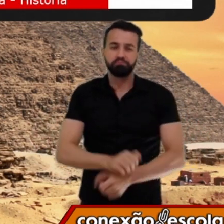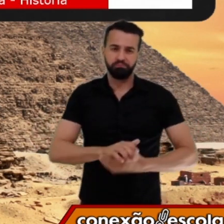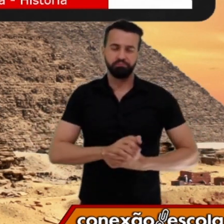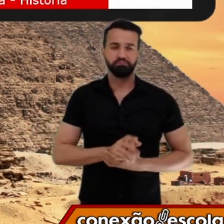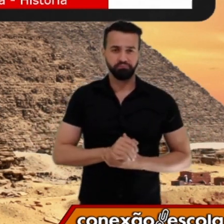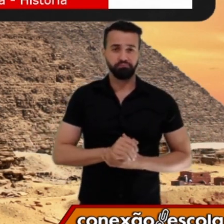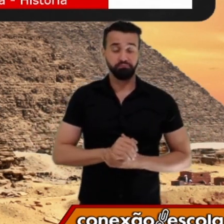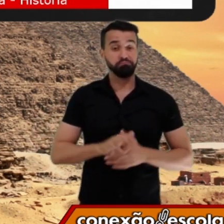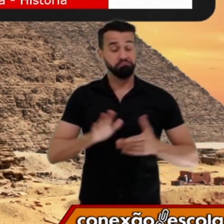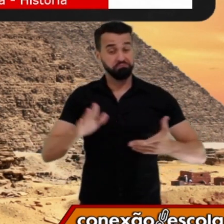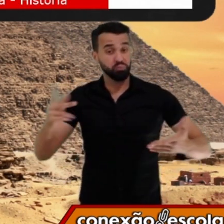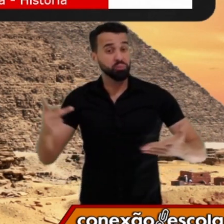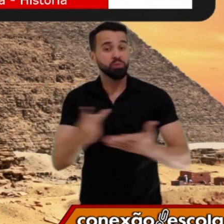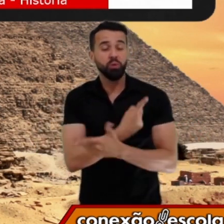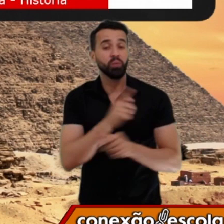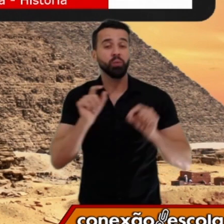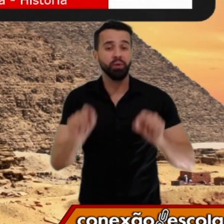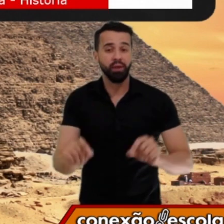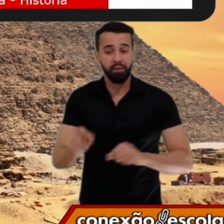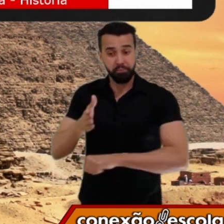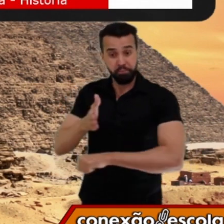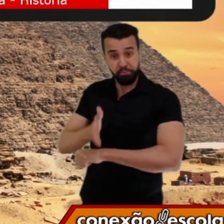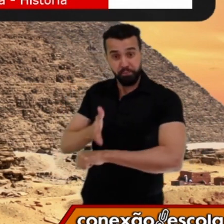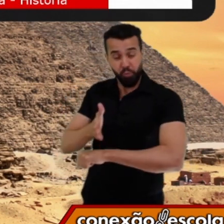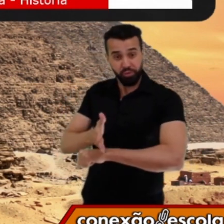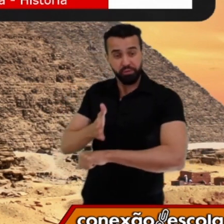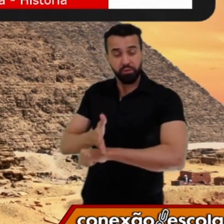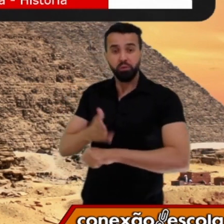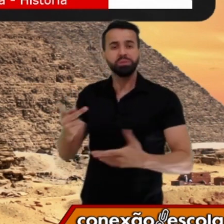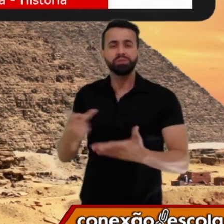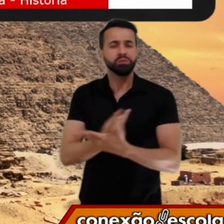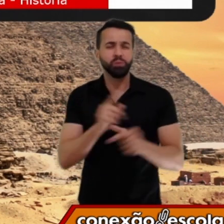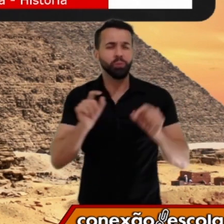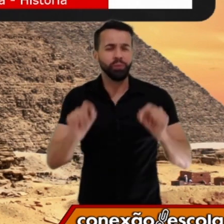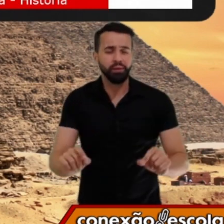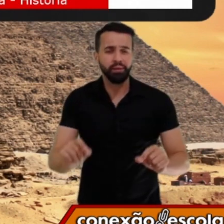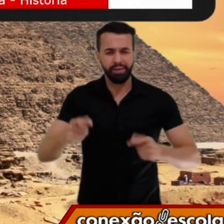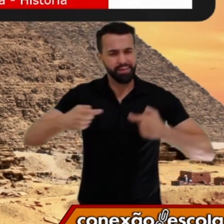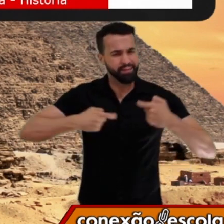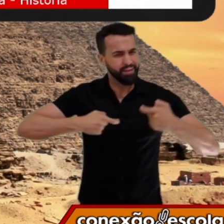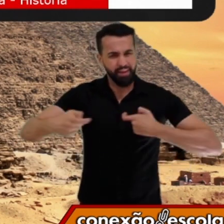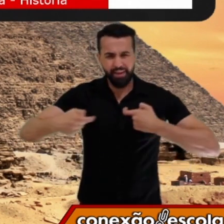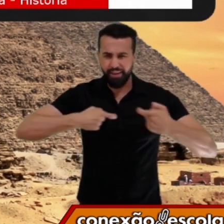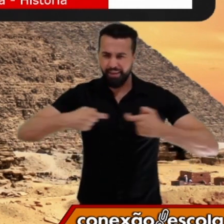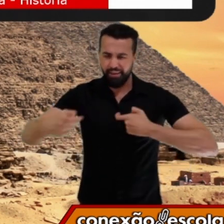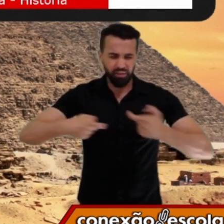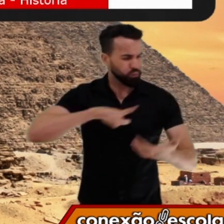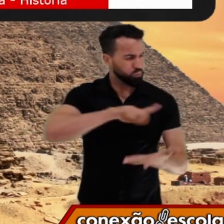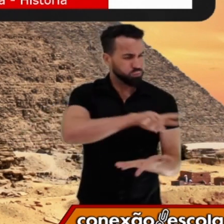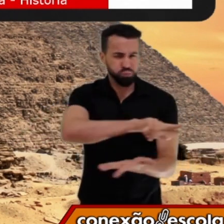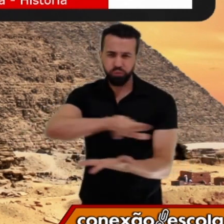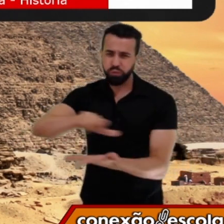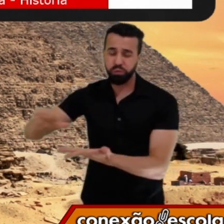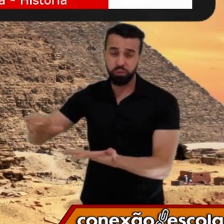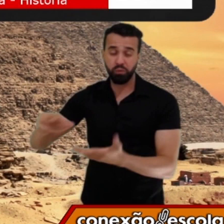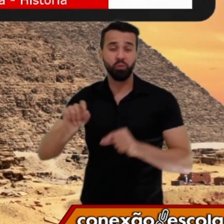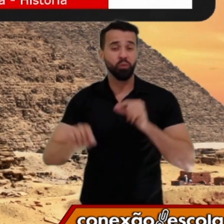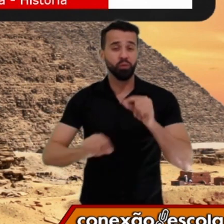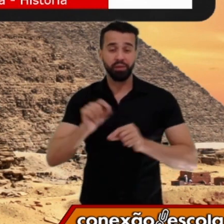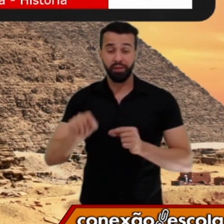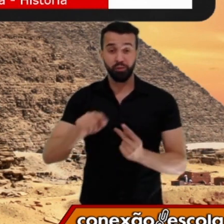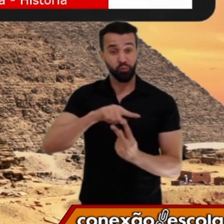consequentemente, essa também modernidade, ela vai gerar as guerras, várias e várias guerras, e nós podemos citar